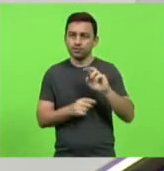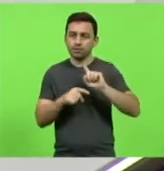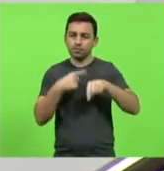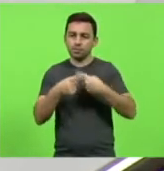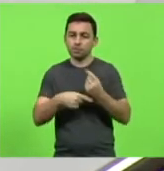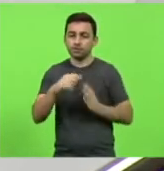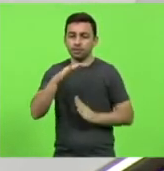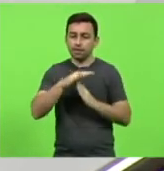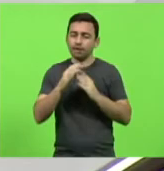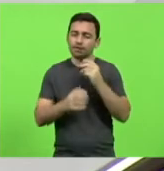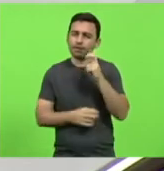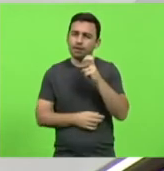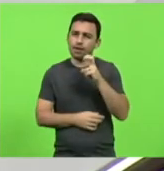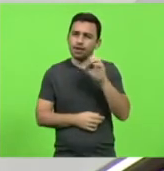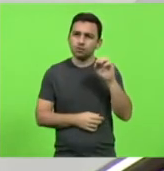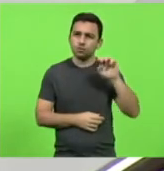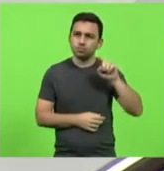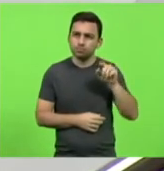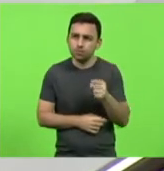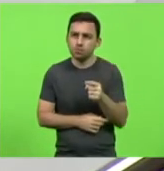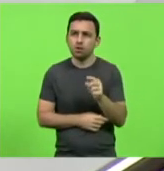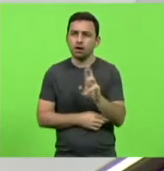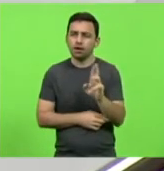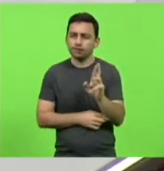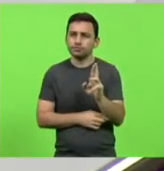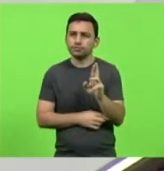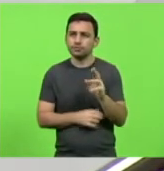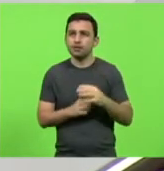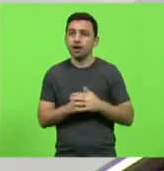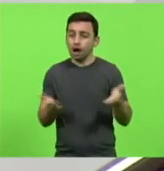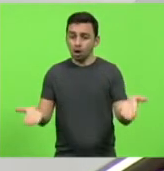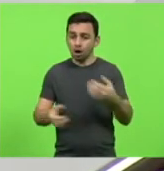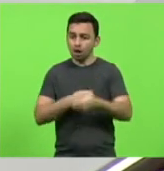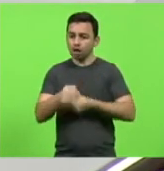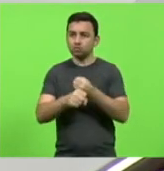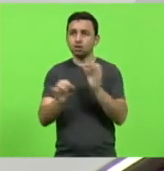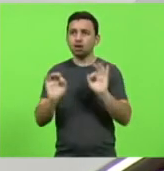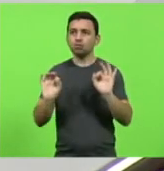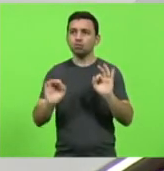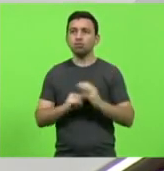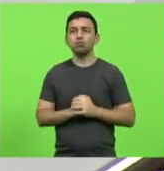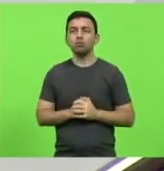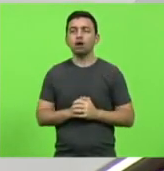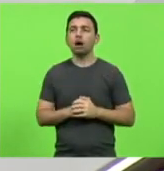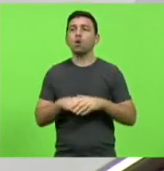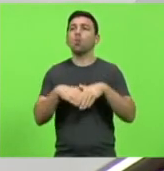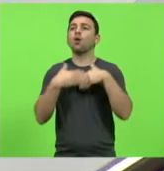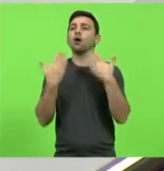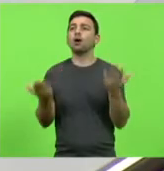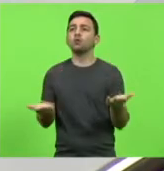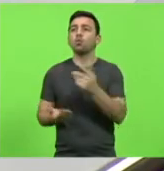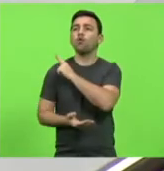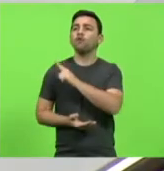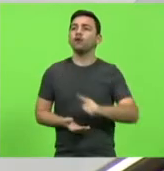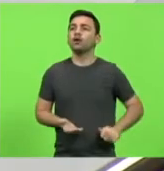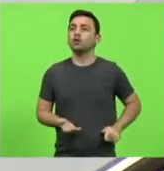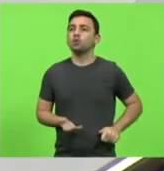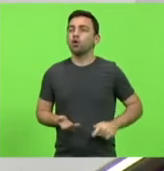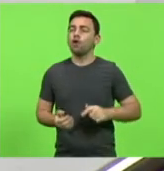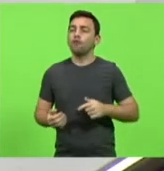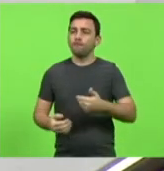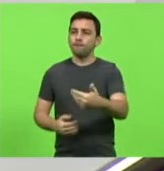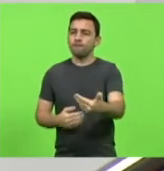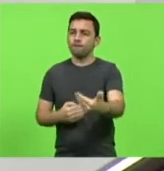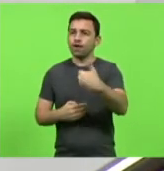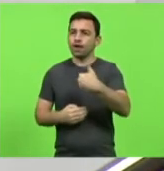500 mil, a partir de 500 mil reais. Pois bem, neste ano, não. Eu quero saber, quando é que o governador vai para a minha região, que